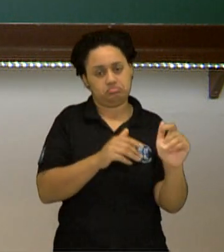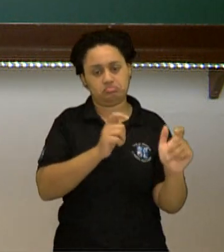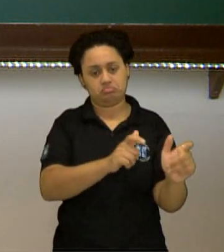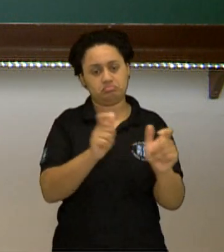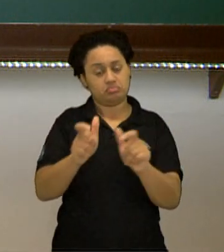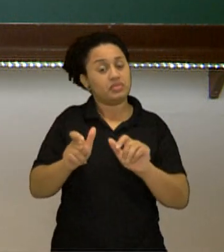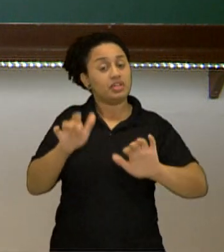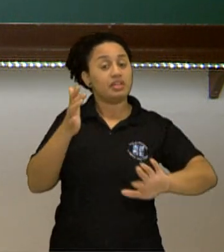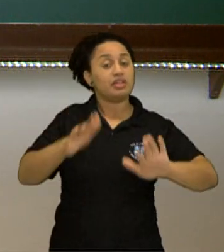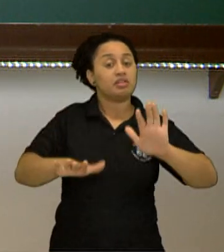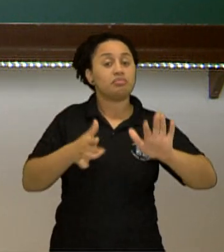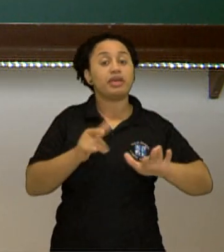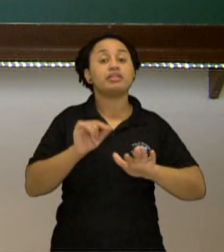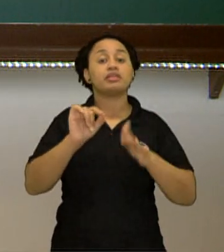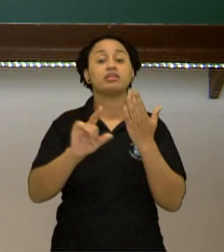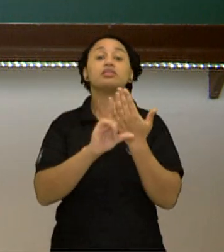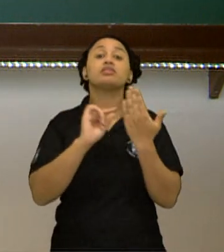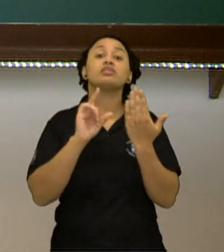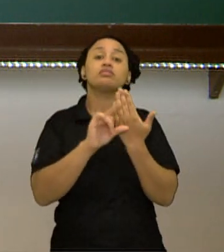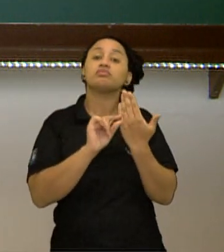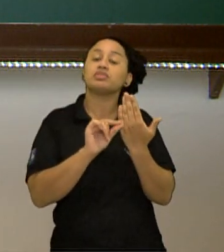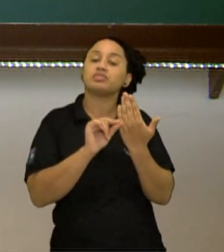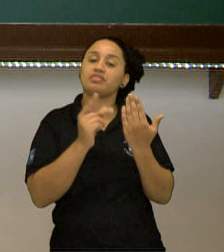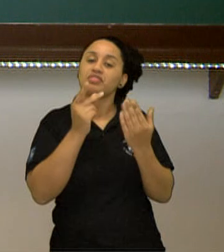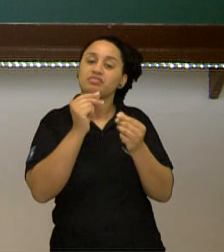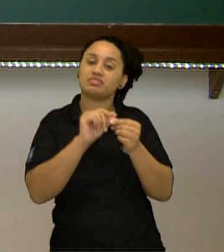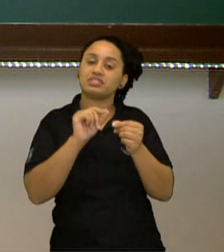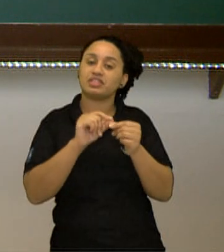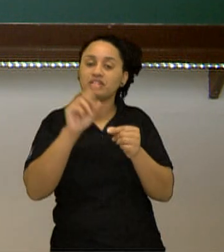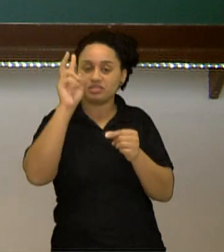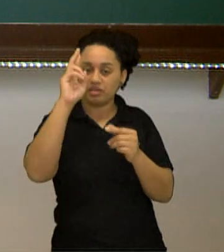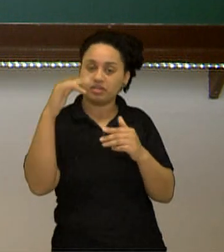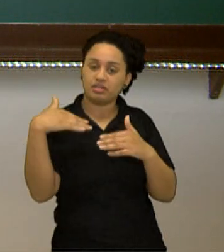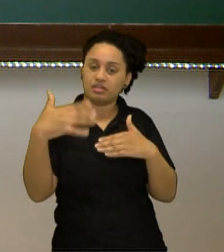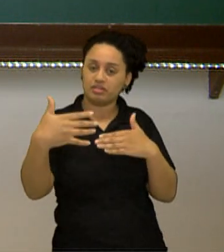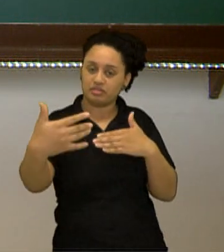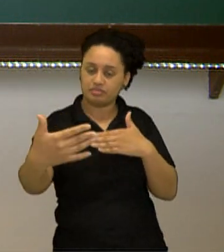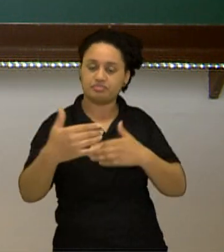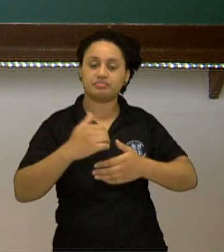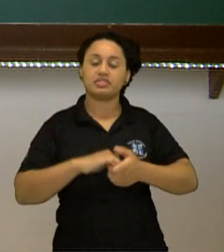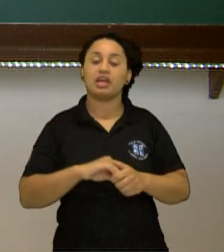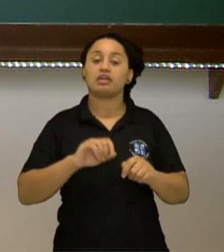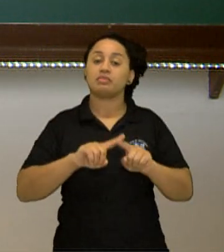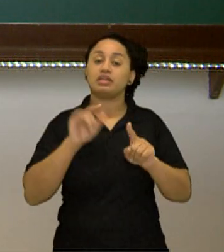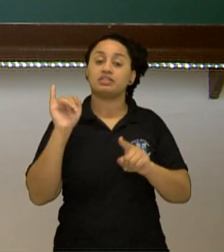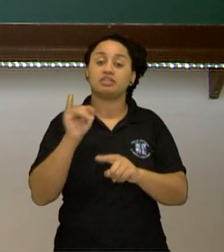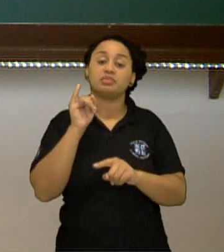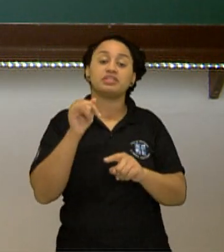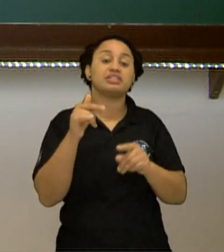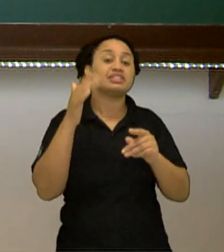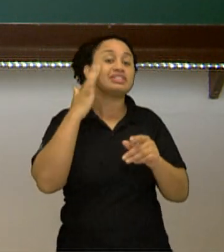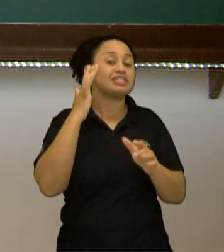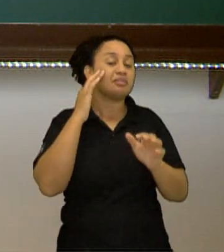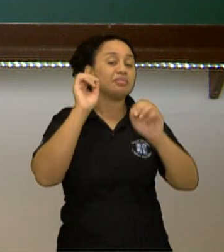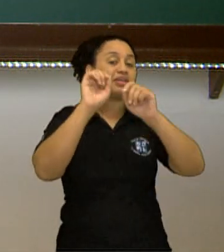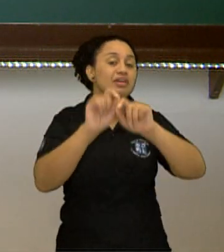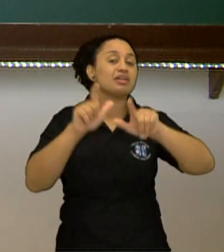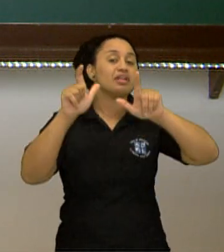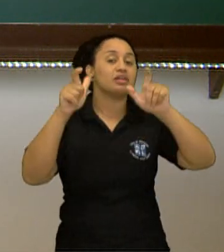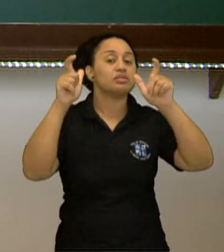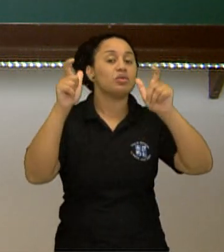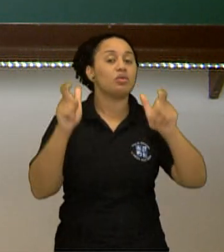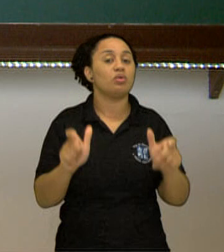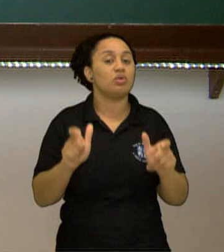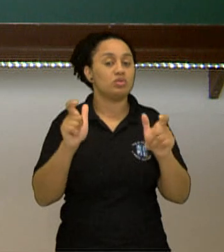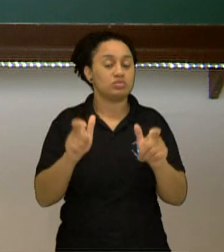de como o escritor vai fazer o desenrolar da história. O importante é ter definido esse espaço, para nós